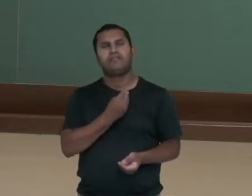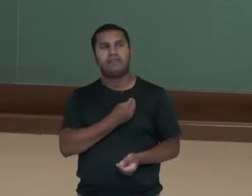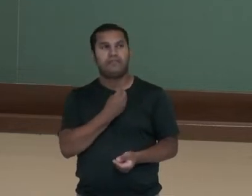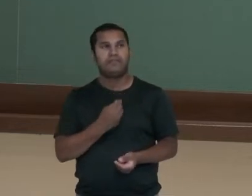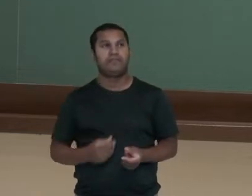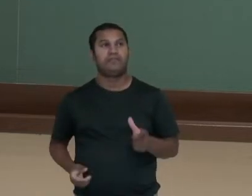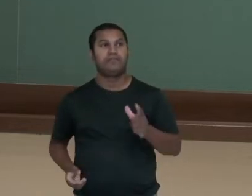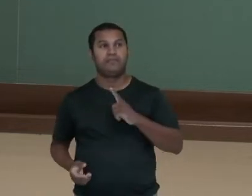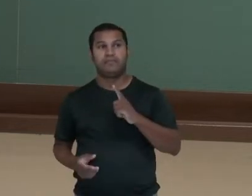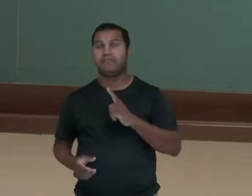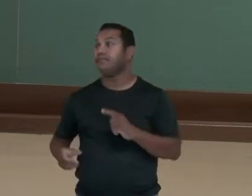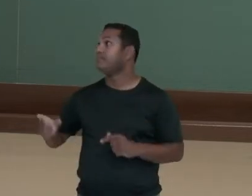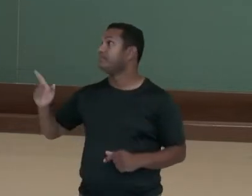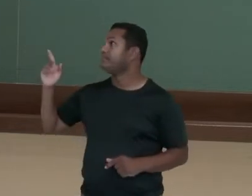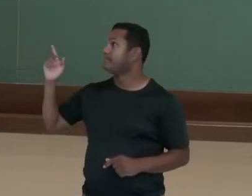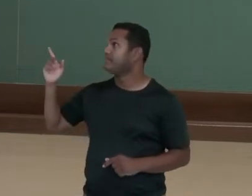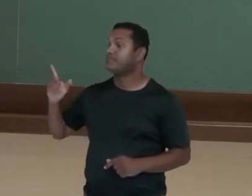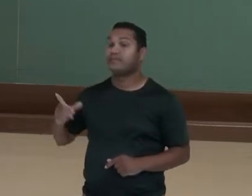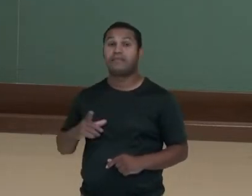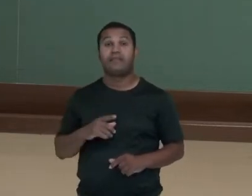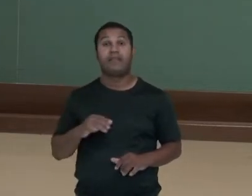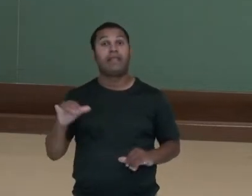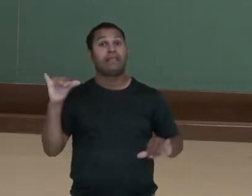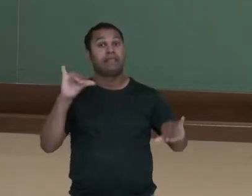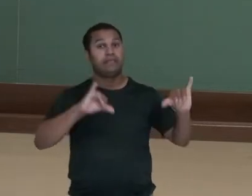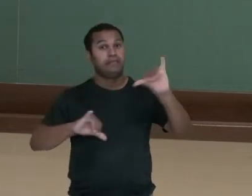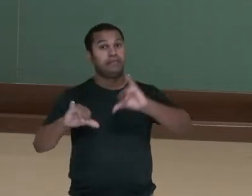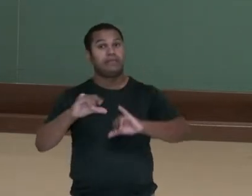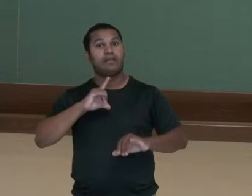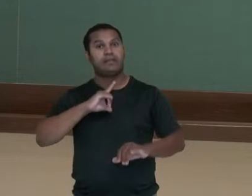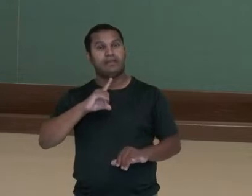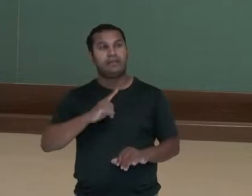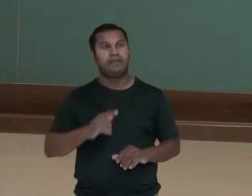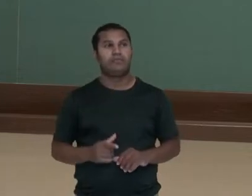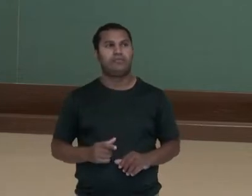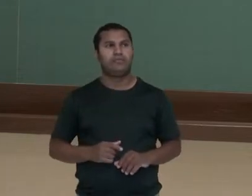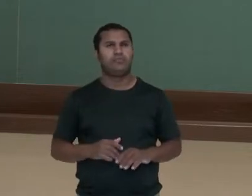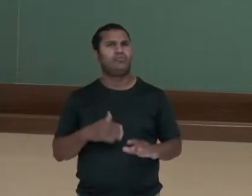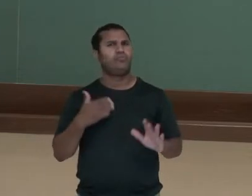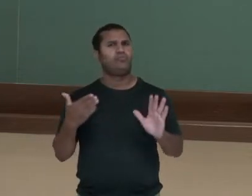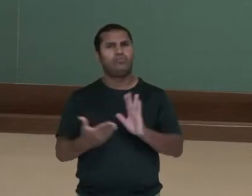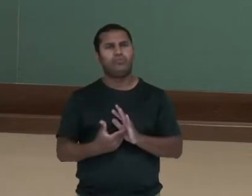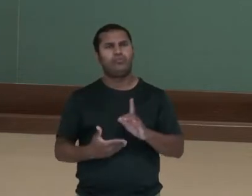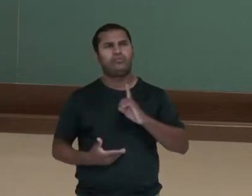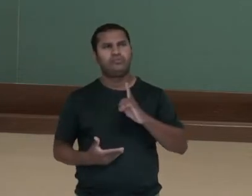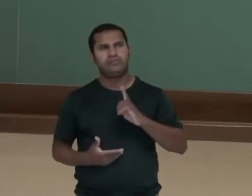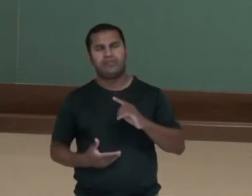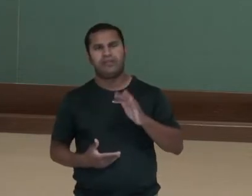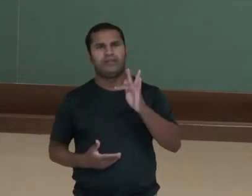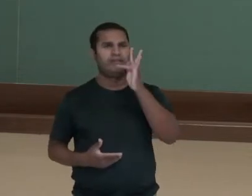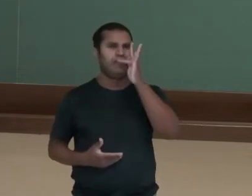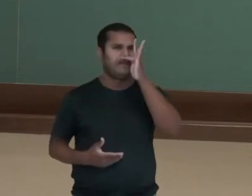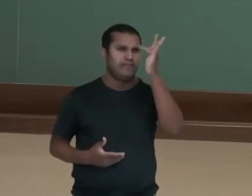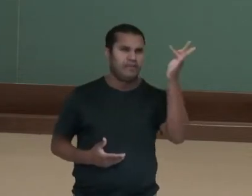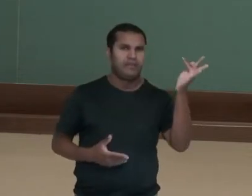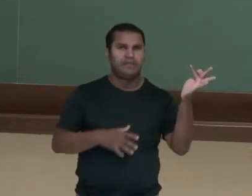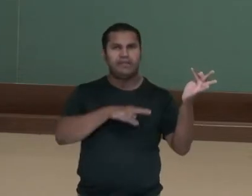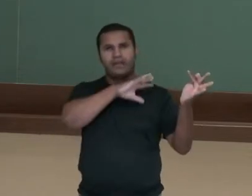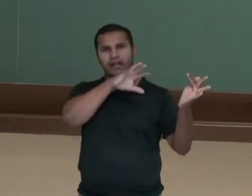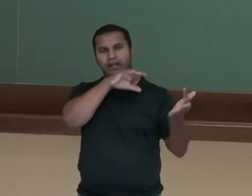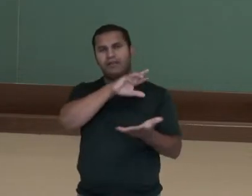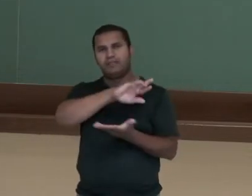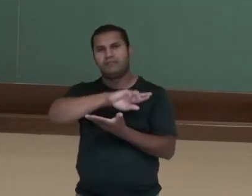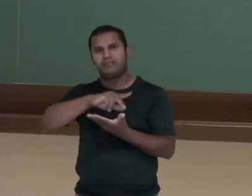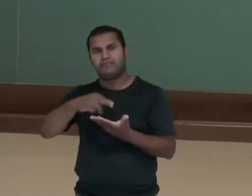Nós temos composição química. Por exemplo, os seres vivos, todos eles, plantas, animais, nós